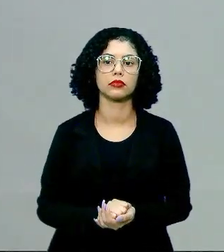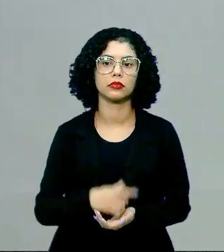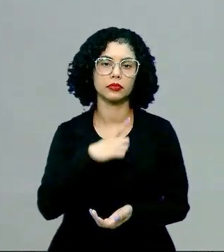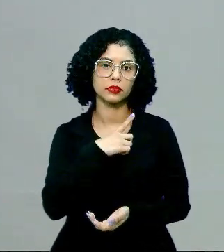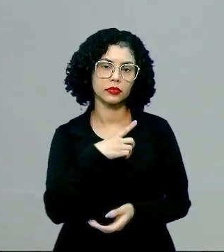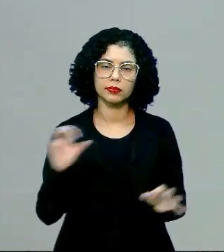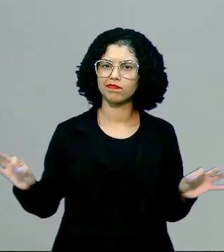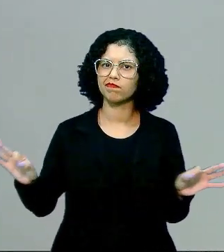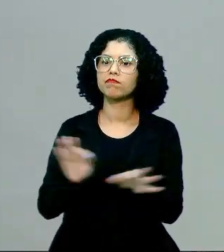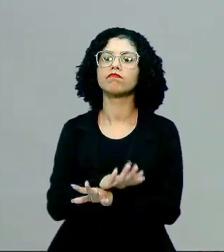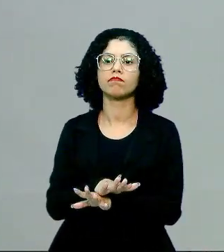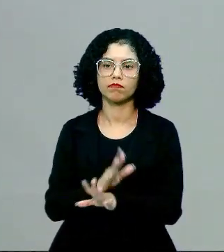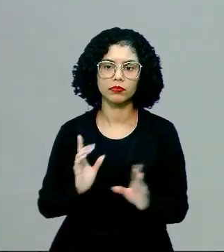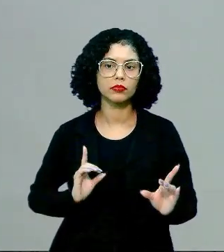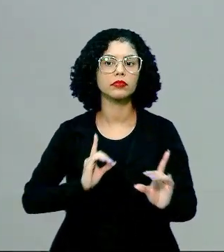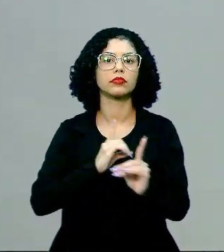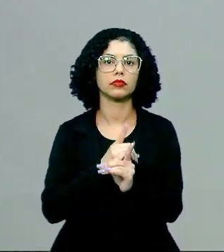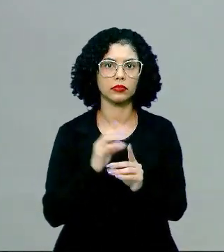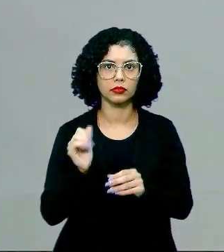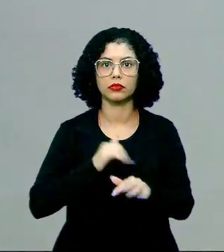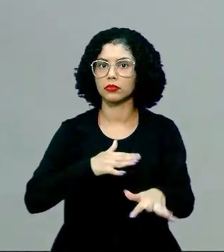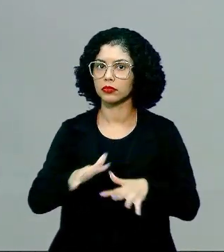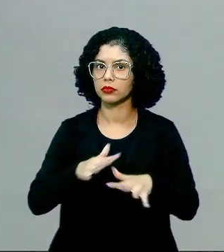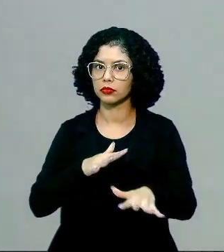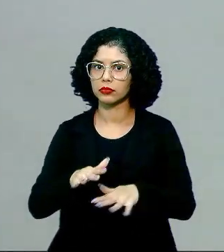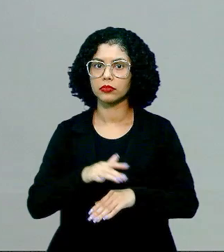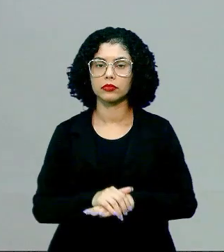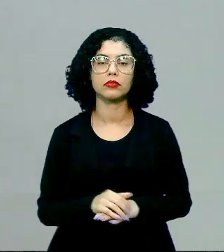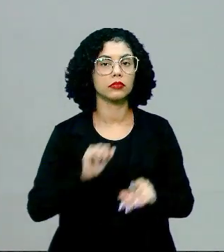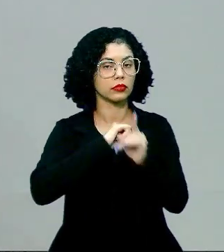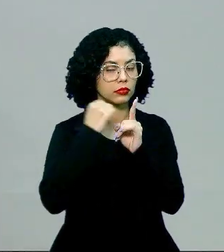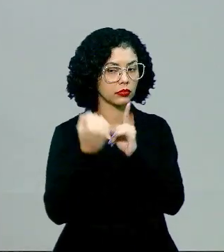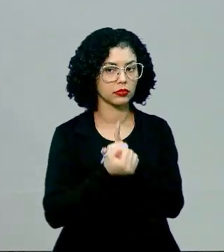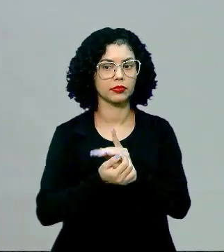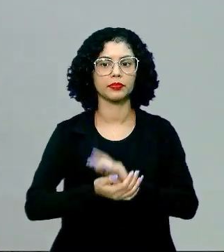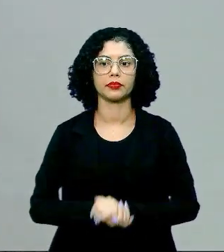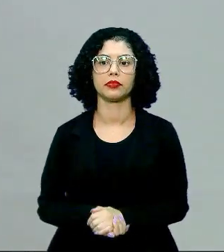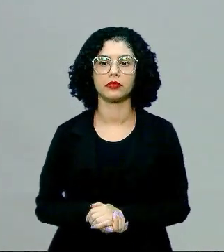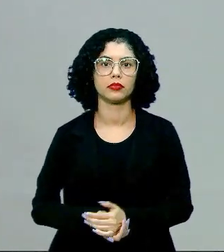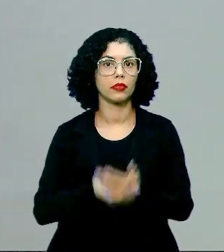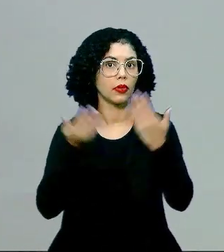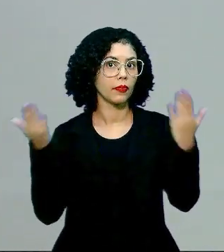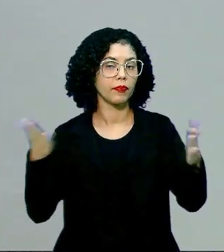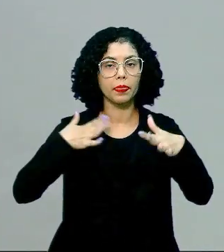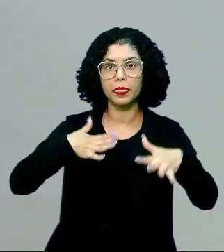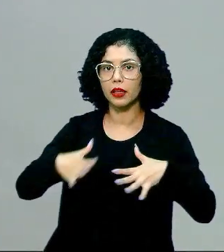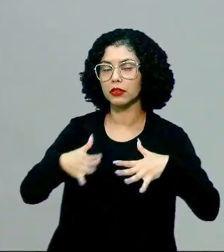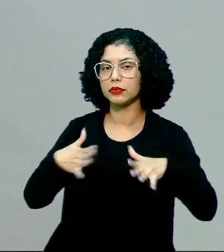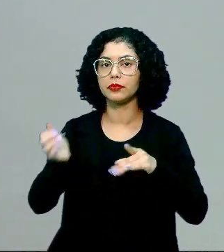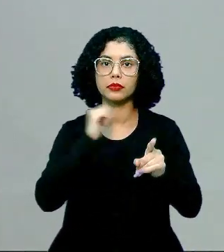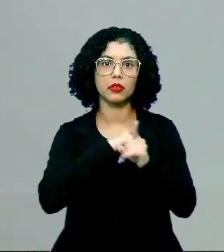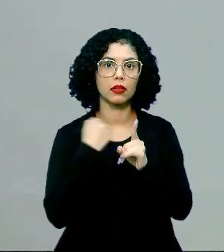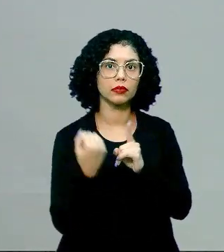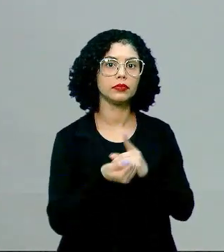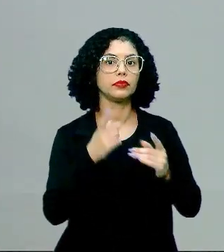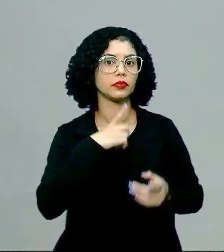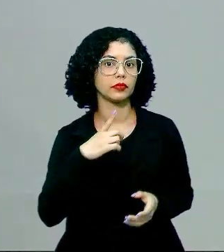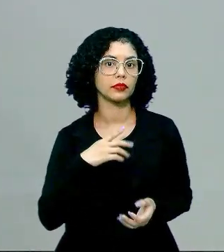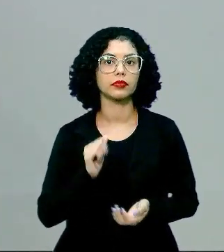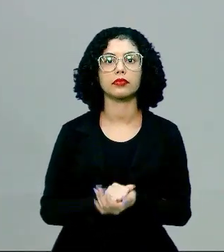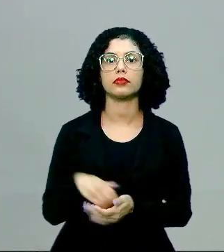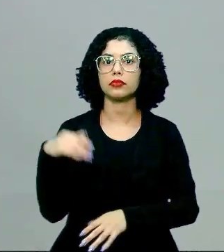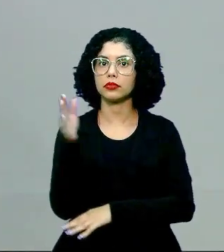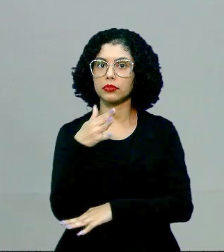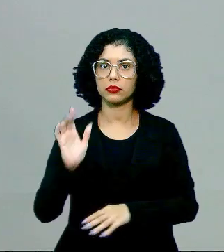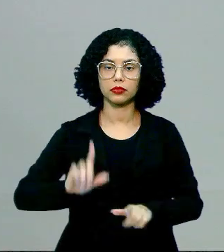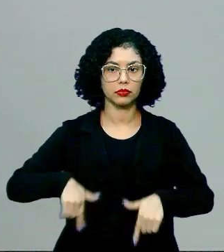que acabam sendo identificadas com movimentos sociais. E esses movimentos sociais, eles têm a sua